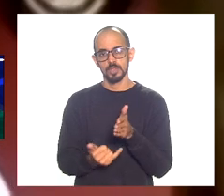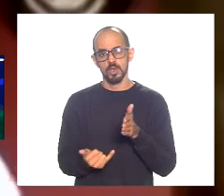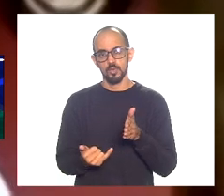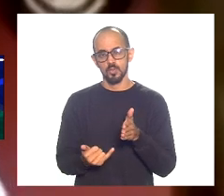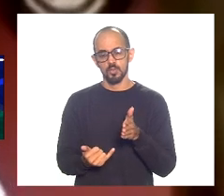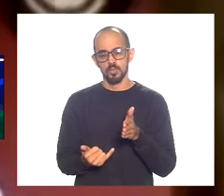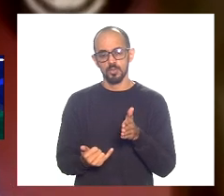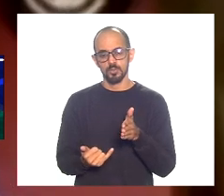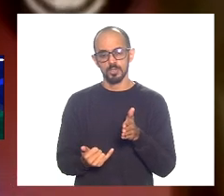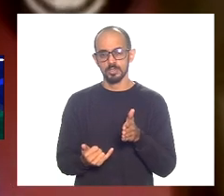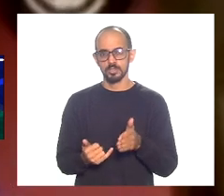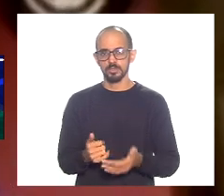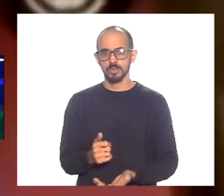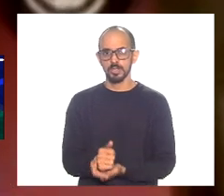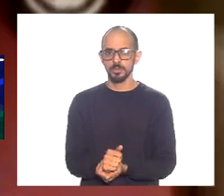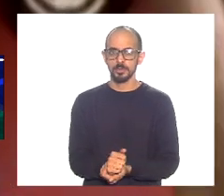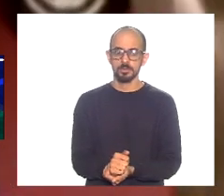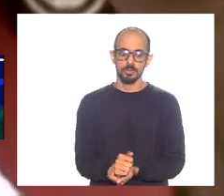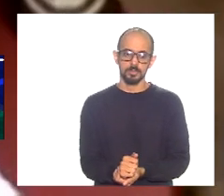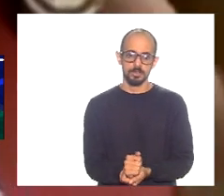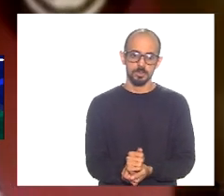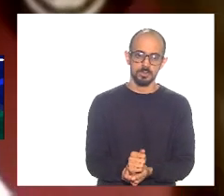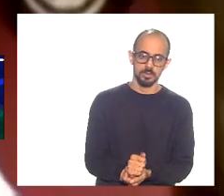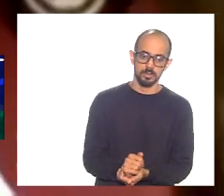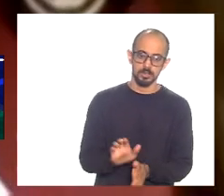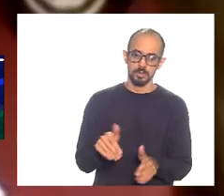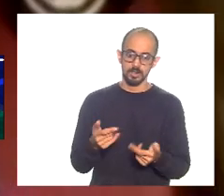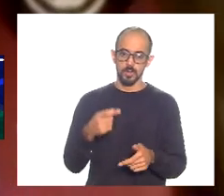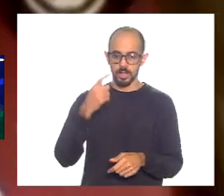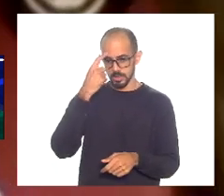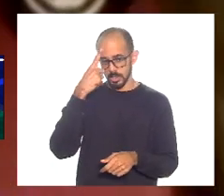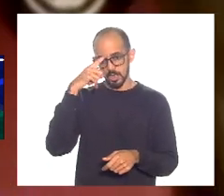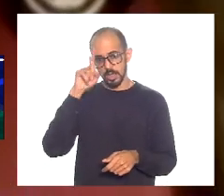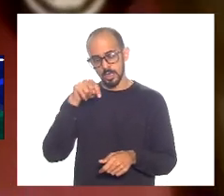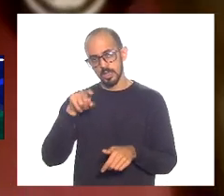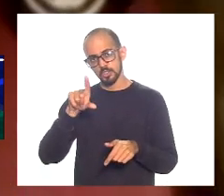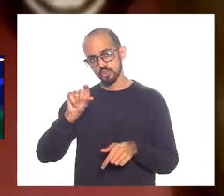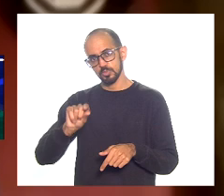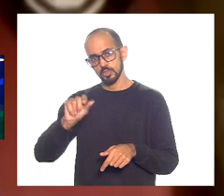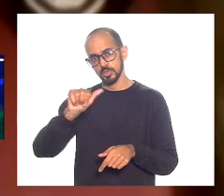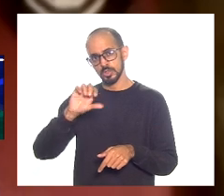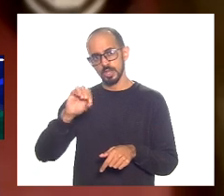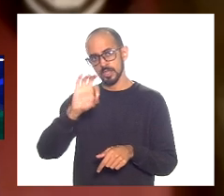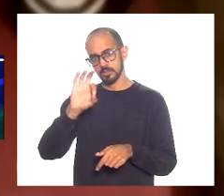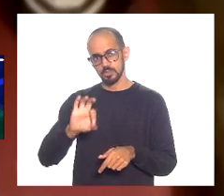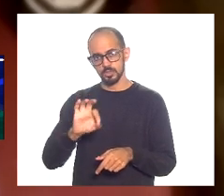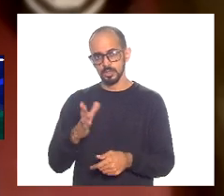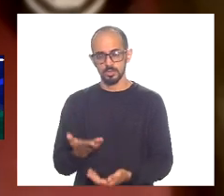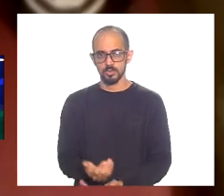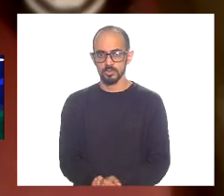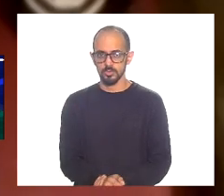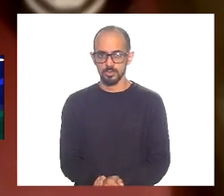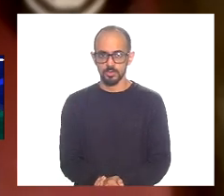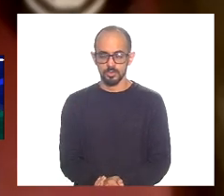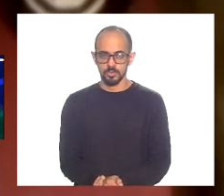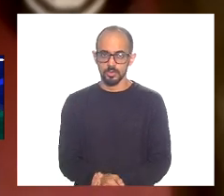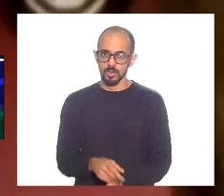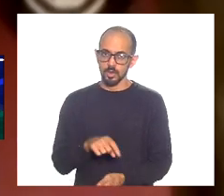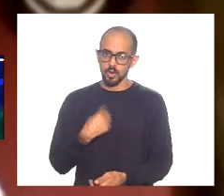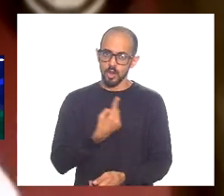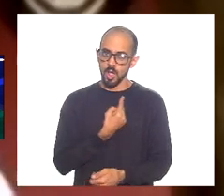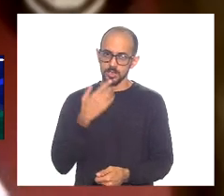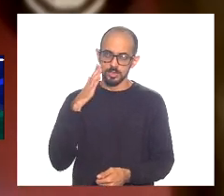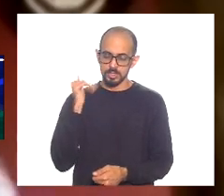a proposta é uma redução de 10%. É brincadeira, né? A gente sabe perfeitamente que